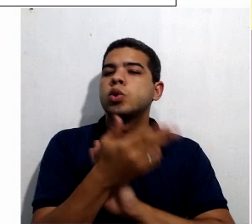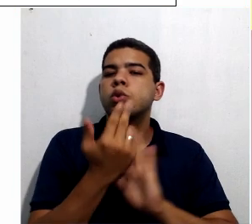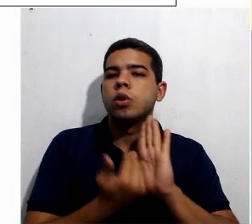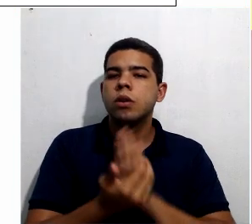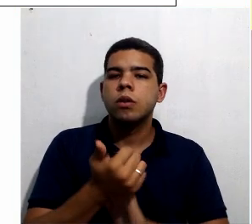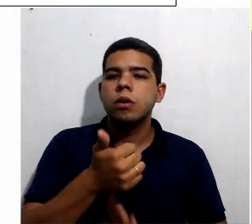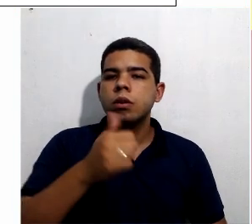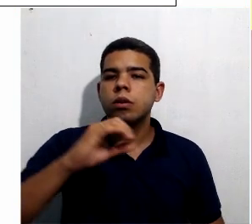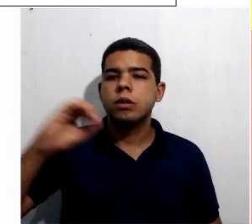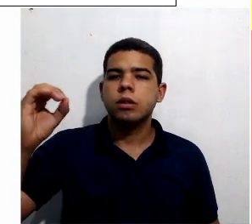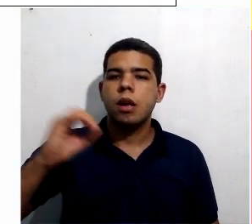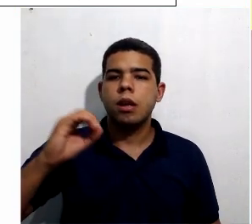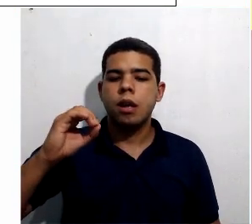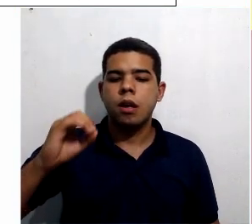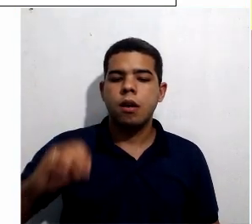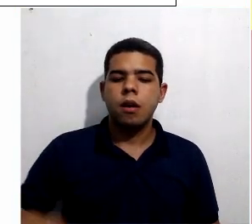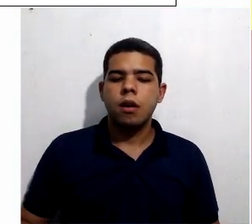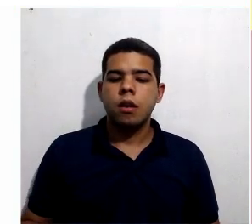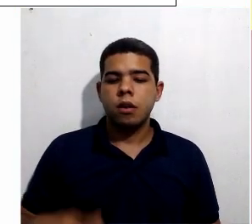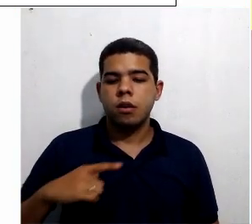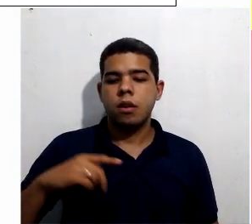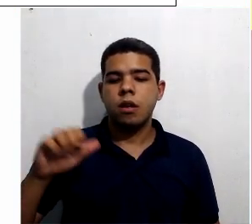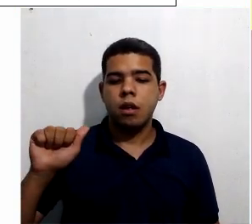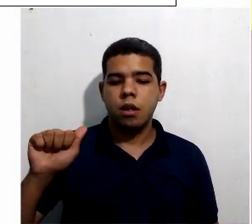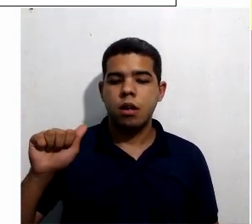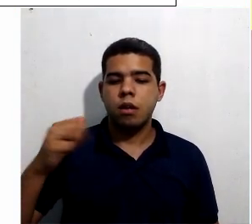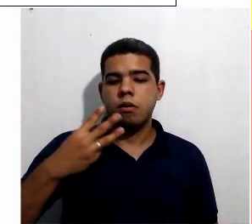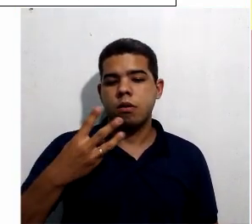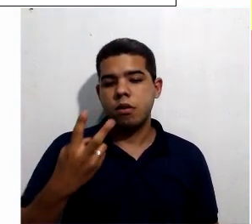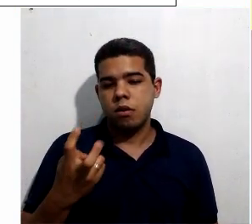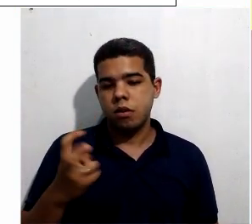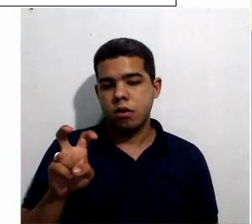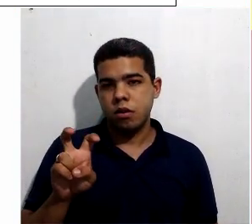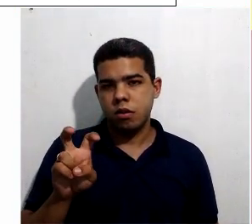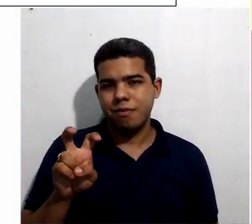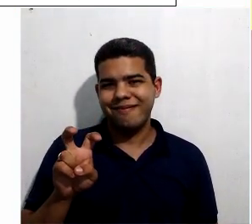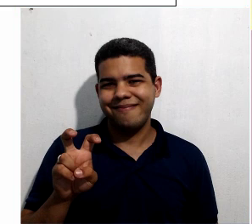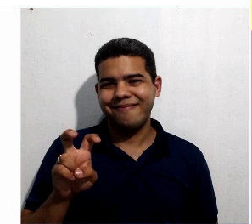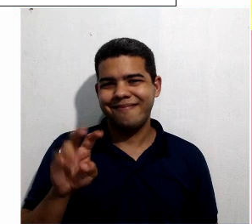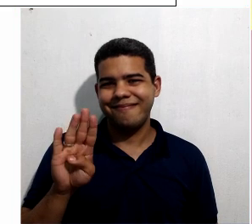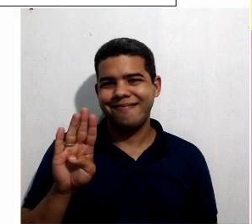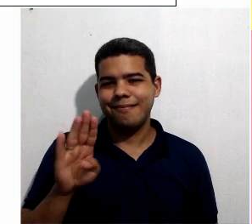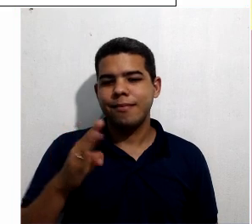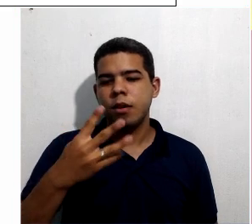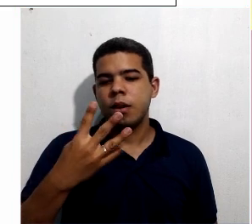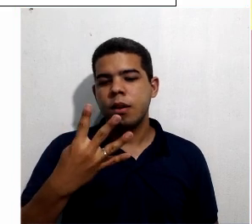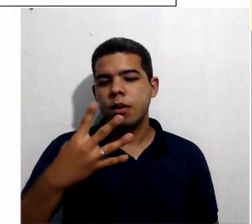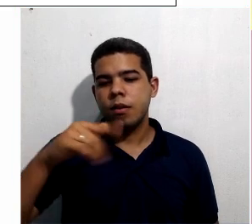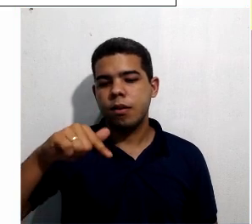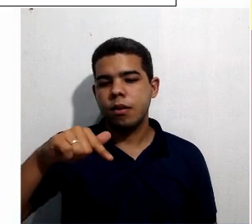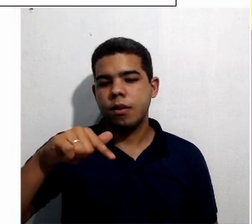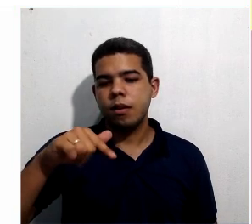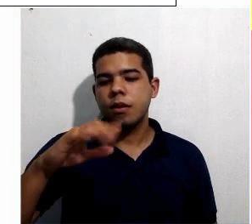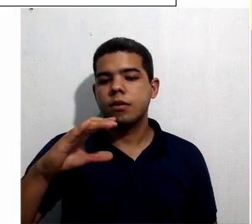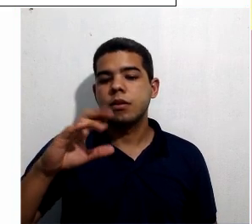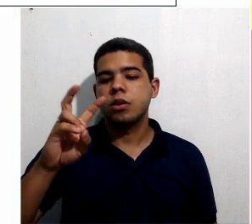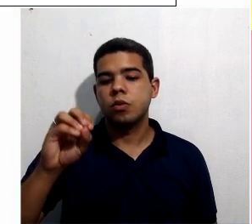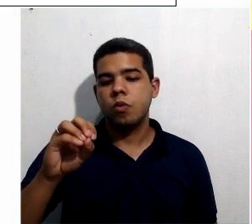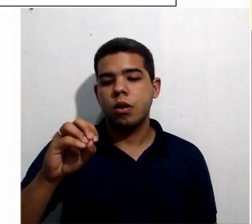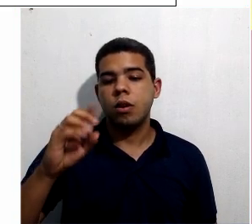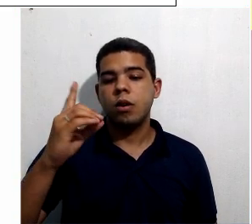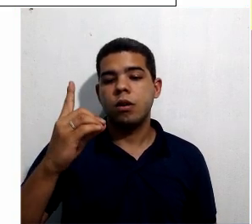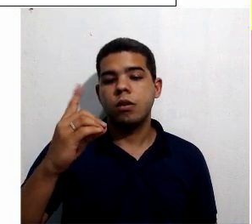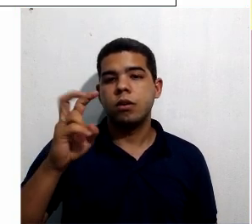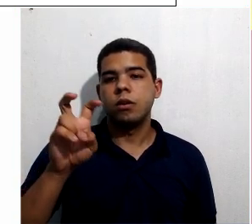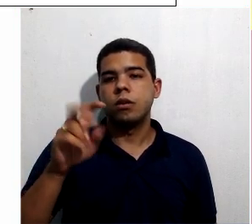15ª figura? Temos como alternativas letra A, 35, letra B, 47, letra C,